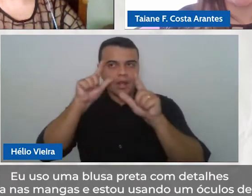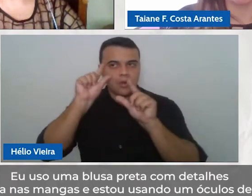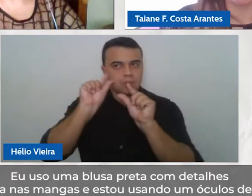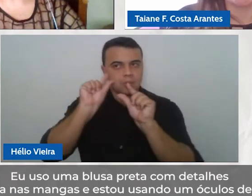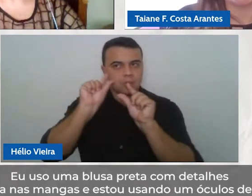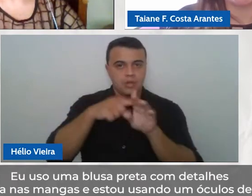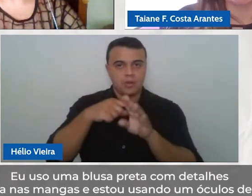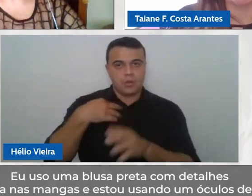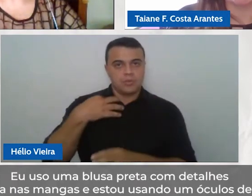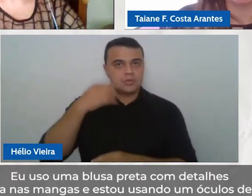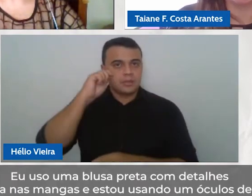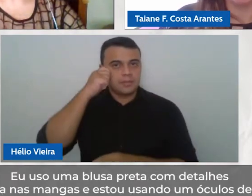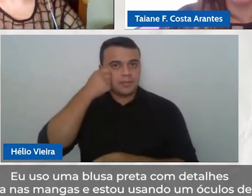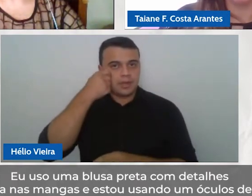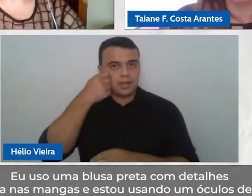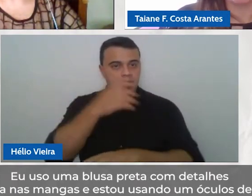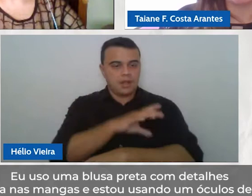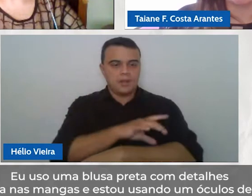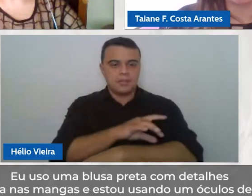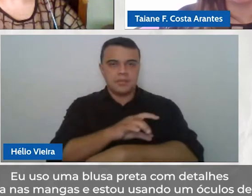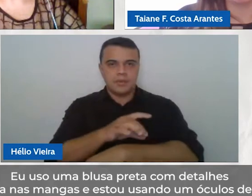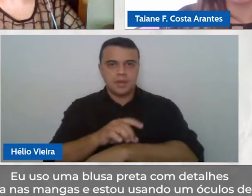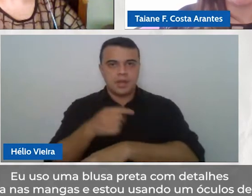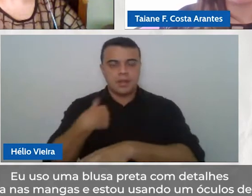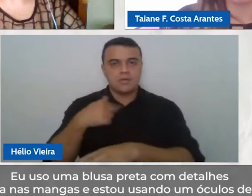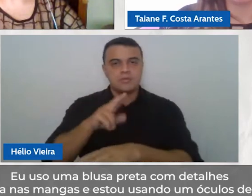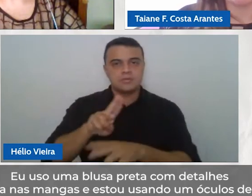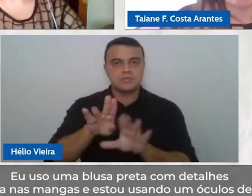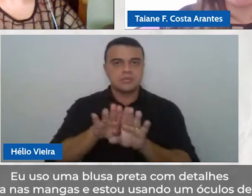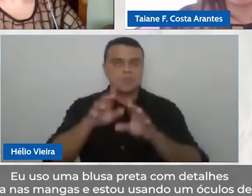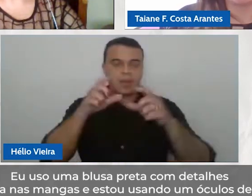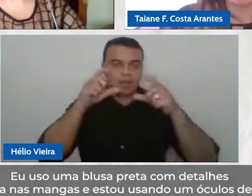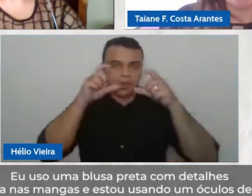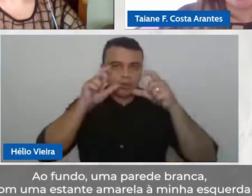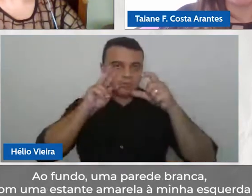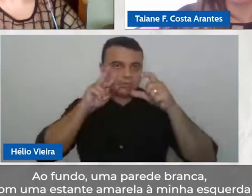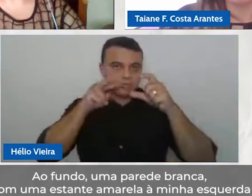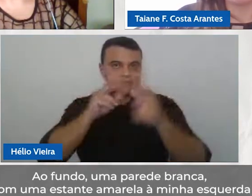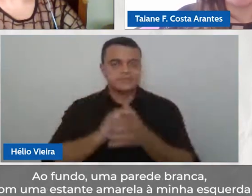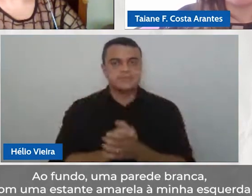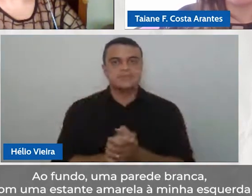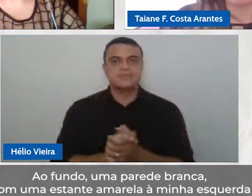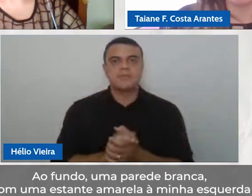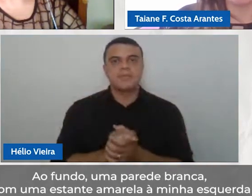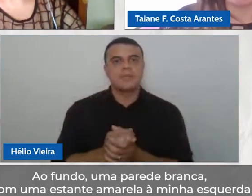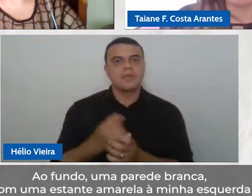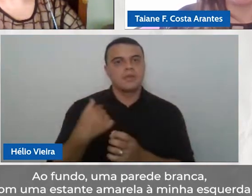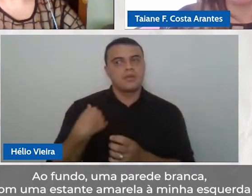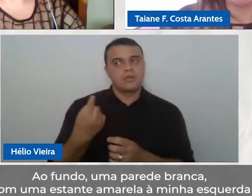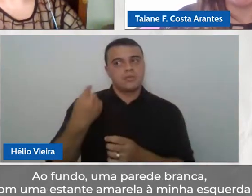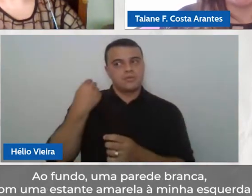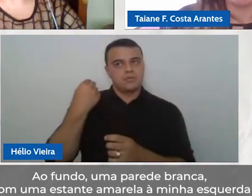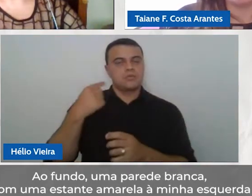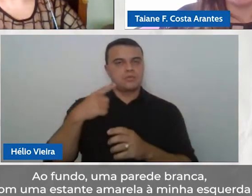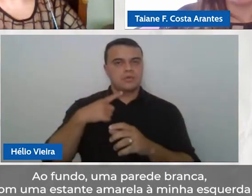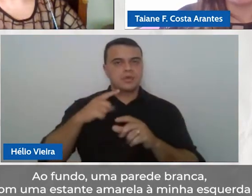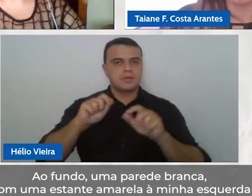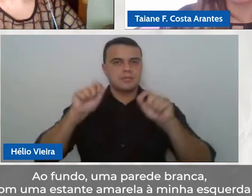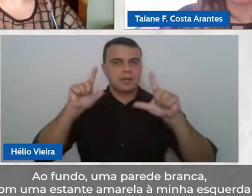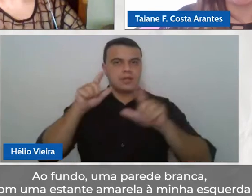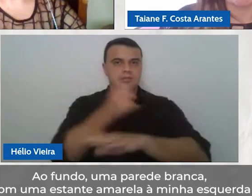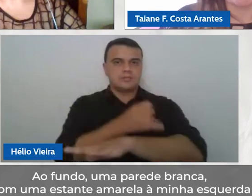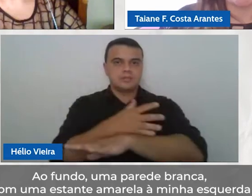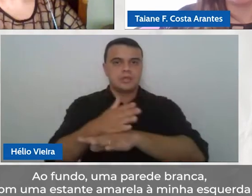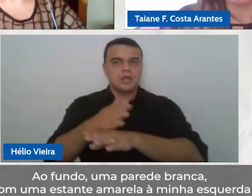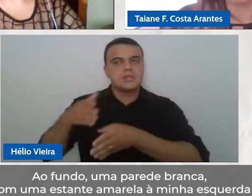com detalhes de renda nas mangas e estou usando um óculos de grau. Ao fundo, uma parede branca com